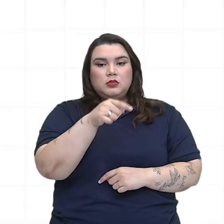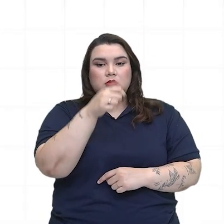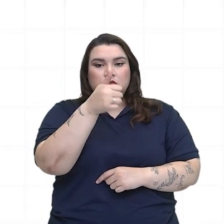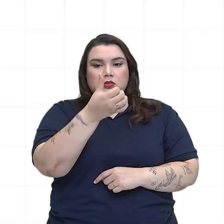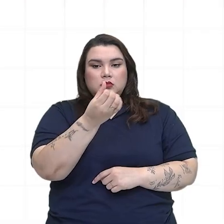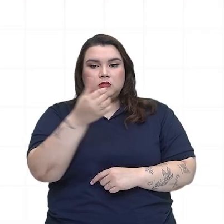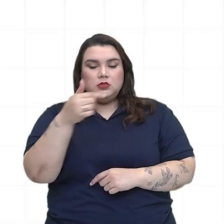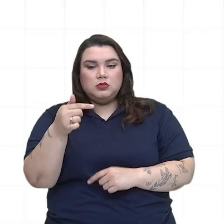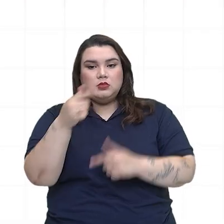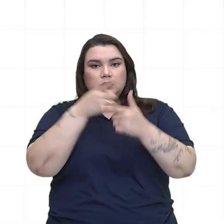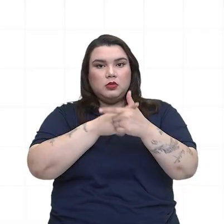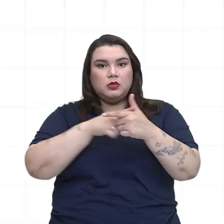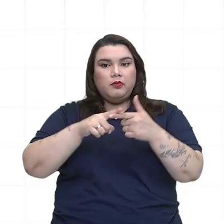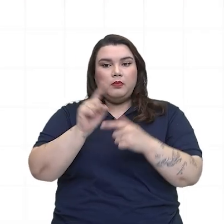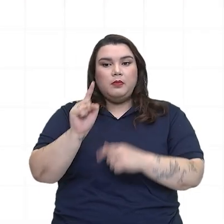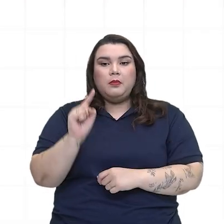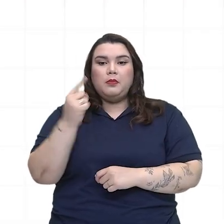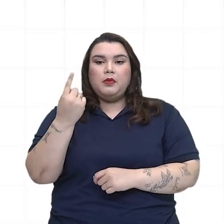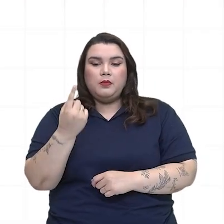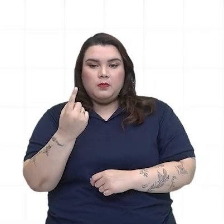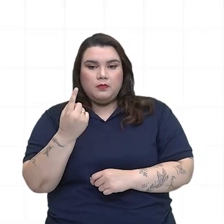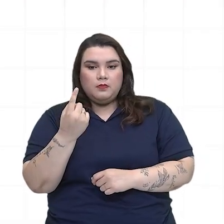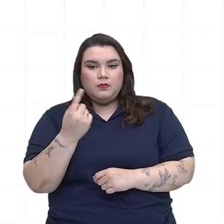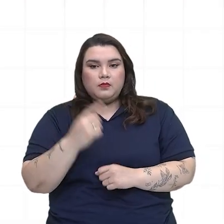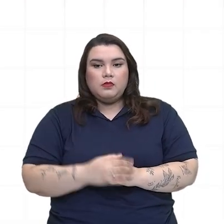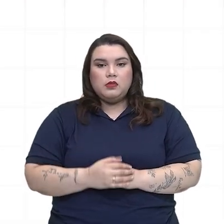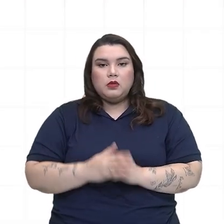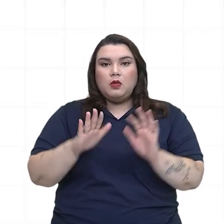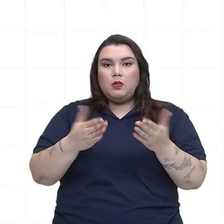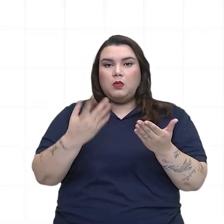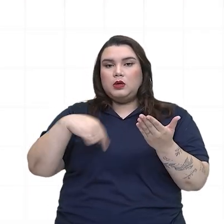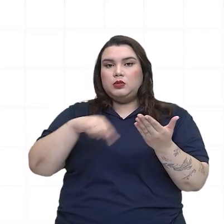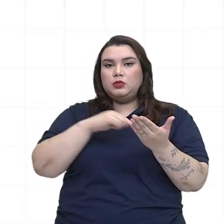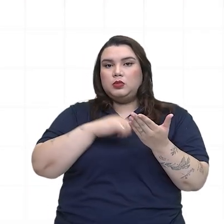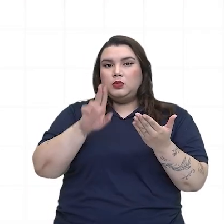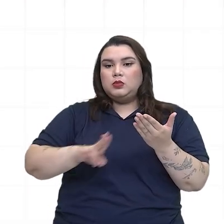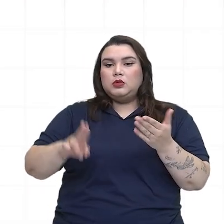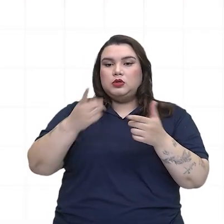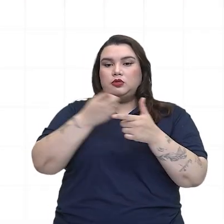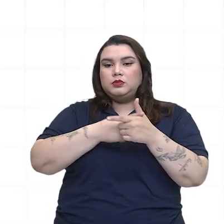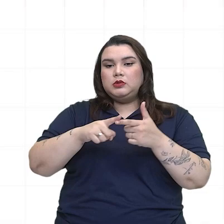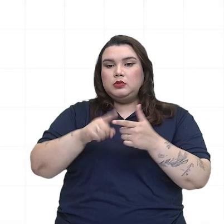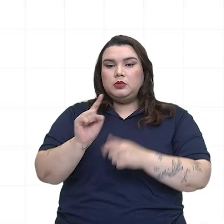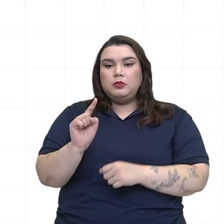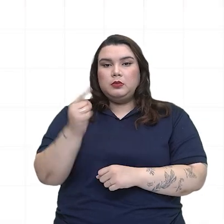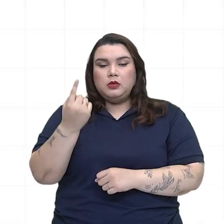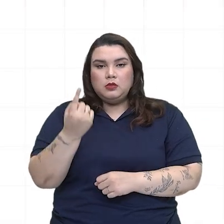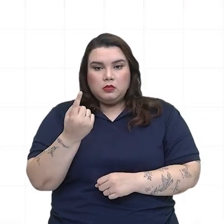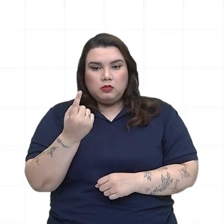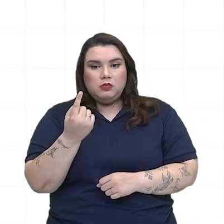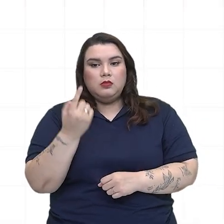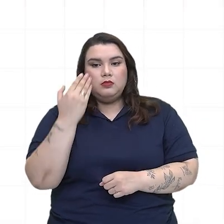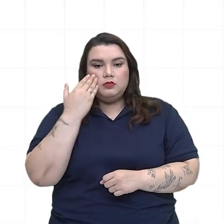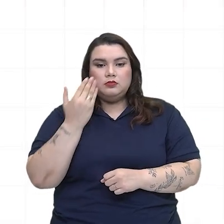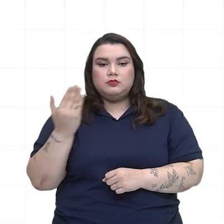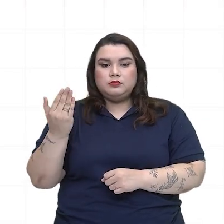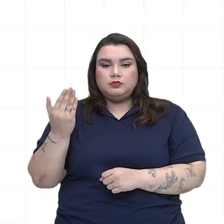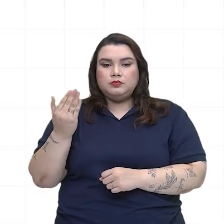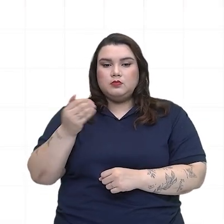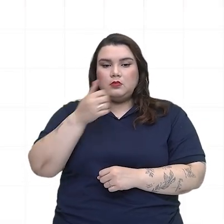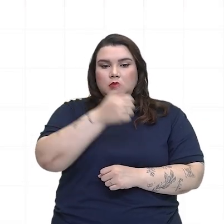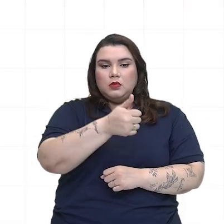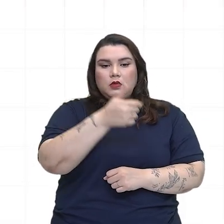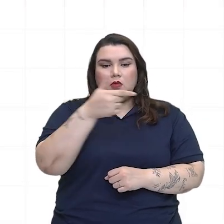12.167 dividido por 1.000. Quando a gente divide um valor por 1.000, nesse caso a gente tem o